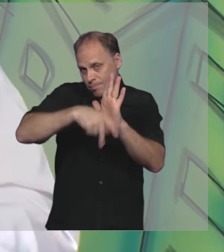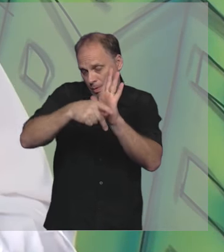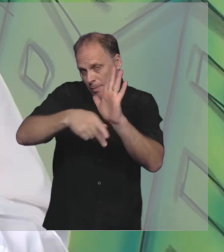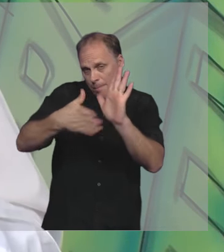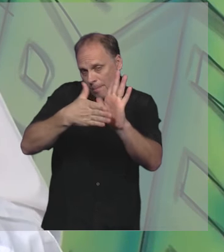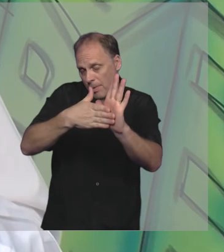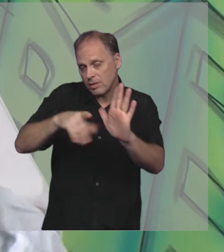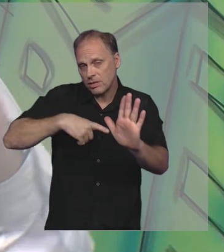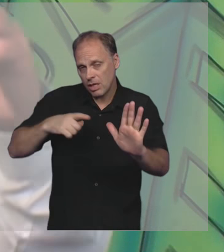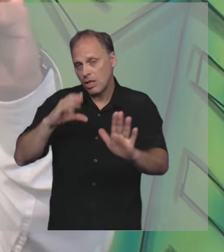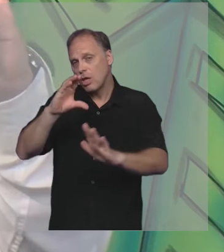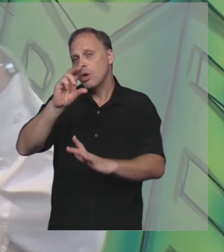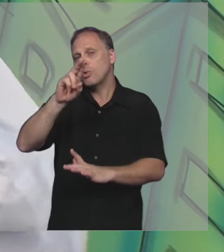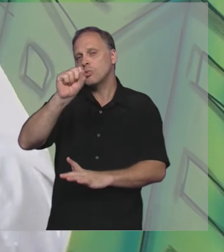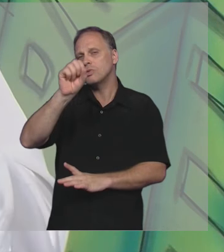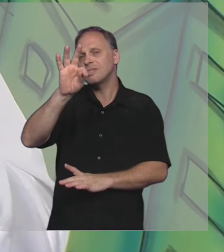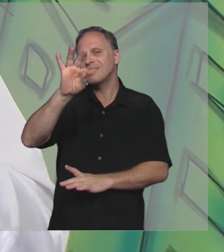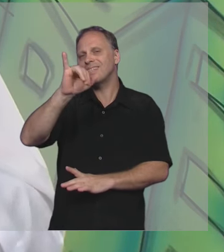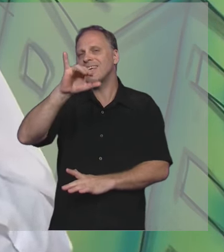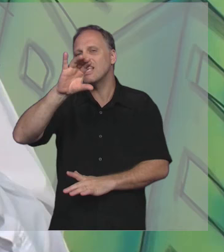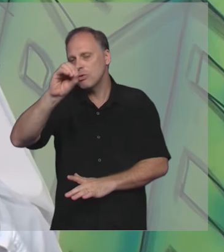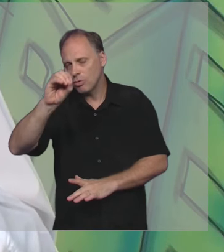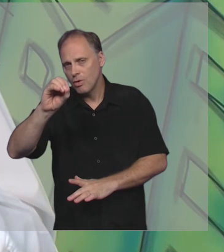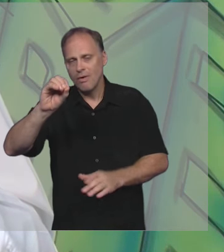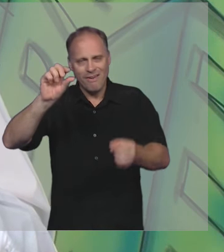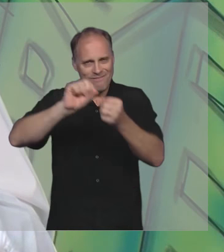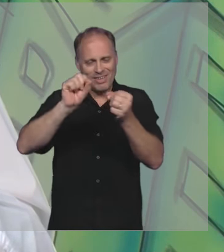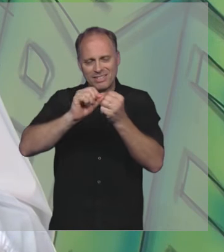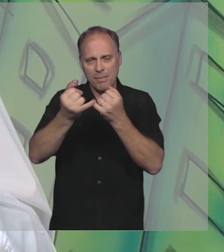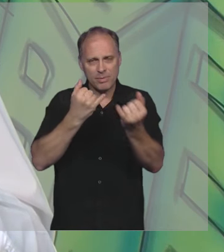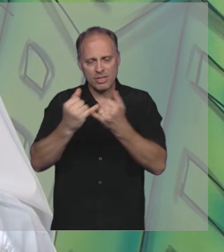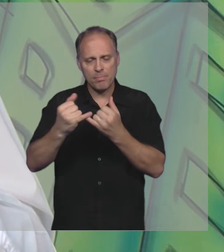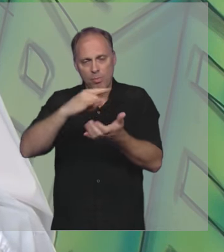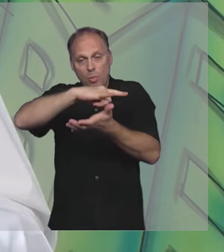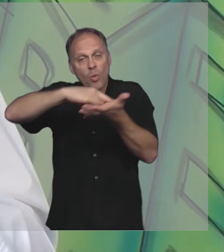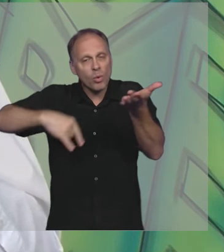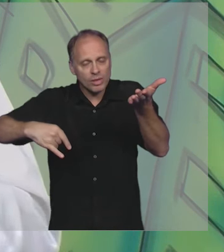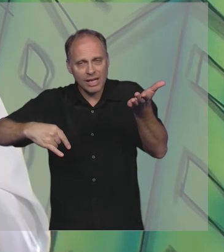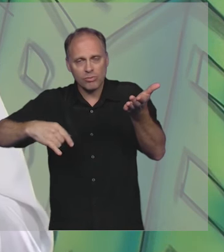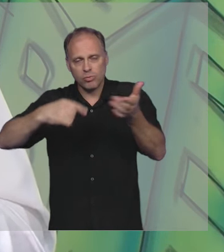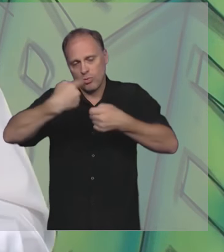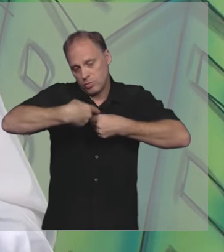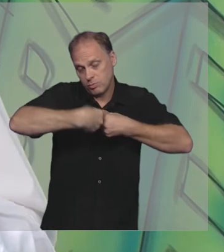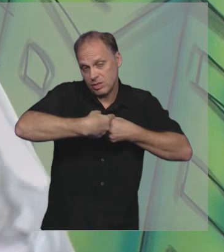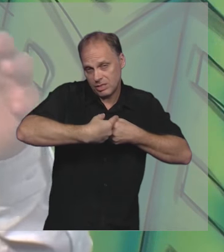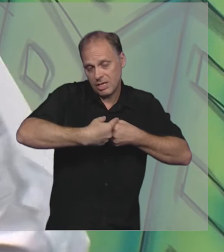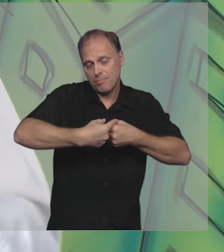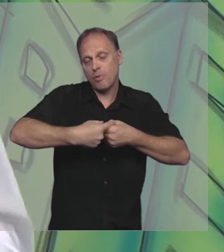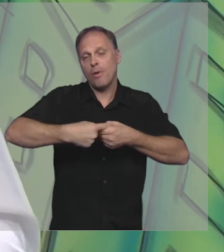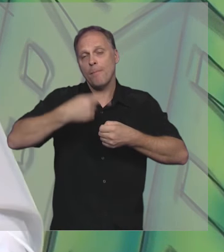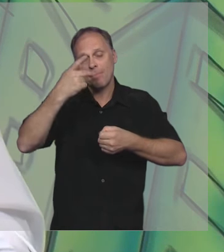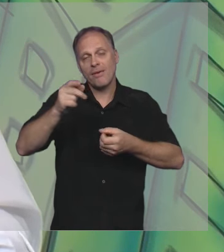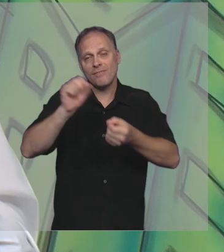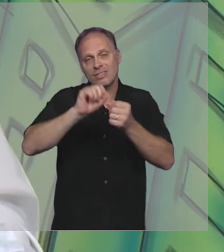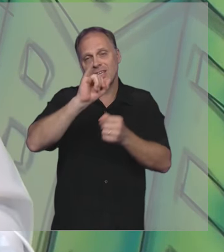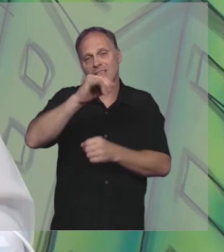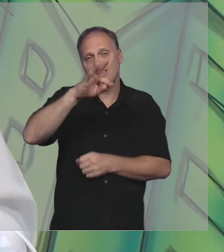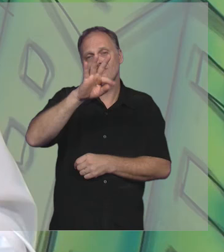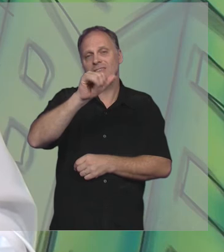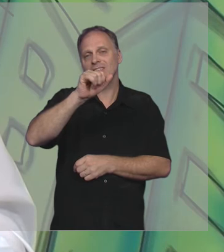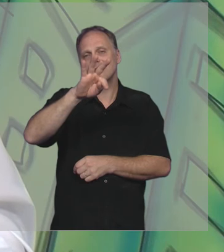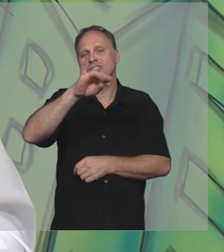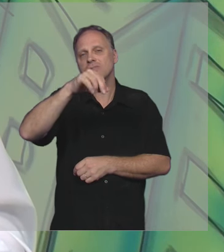de custeio hoje. Então, fazer uma contratualização com os municípios para investimento seria uma